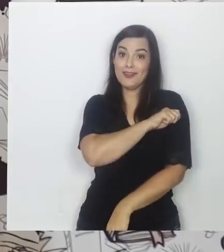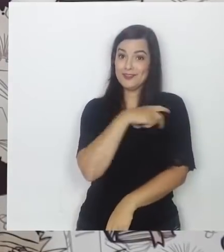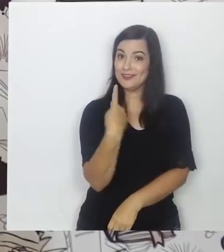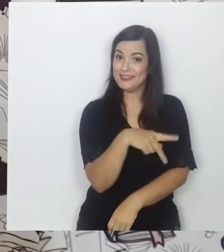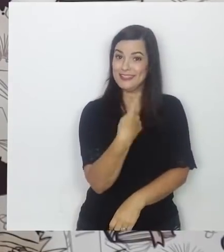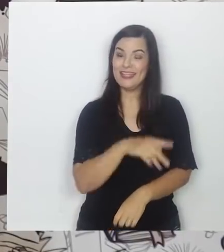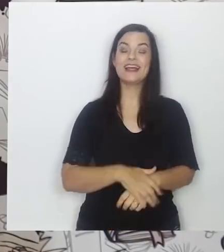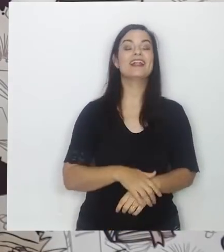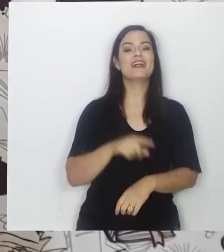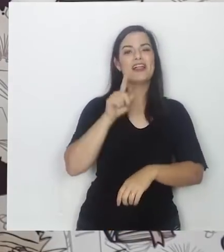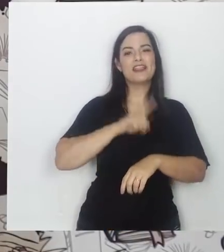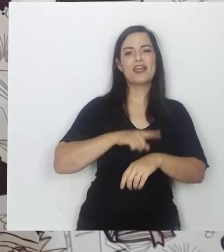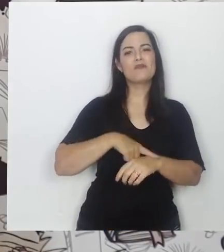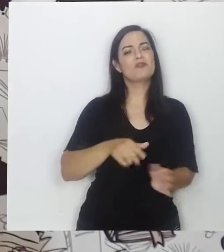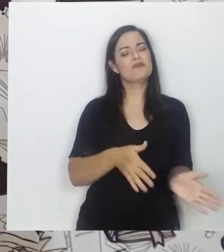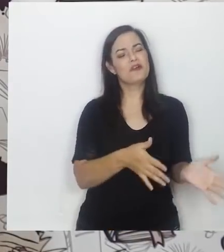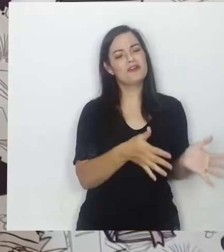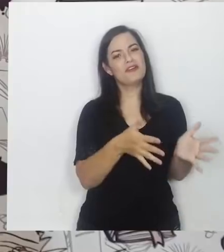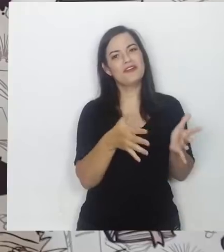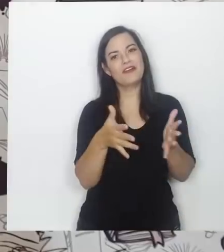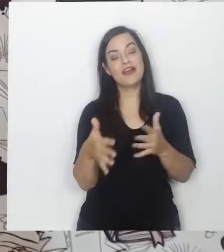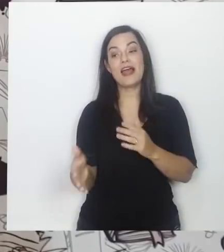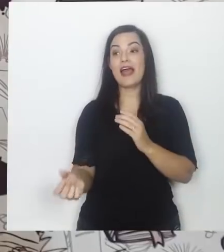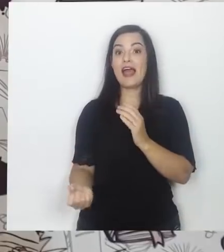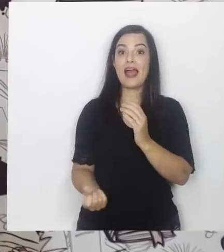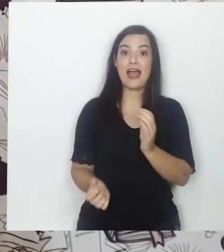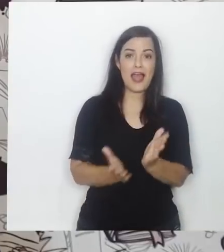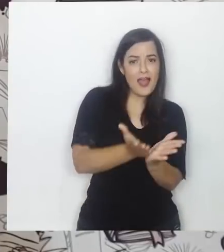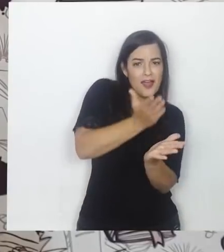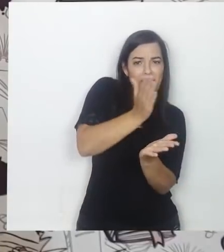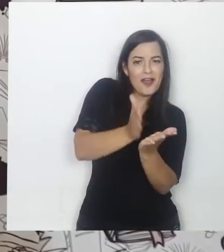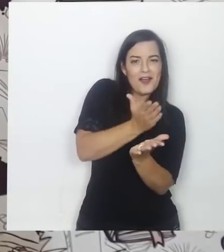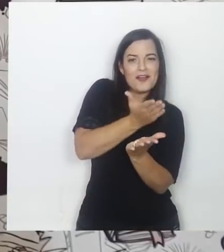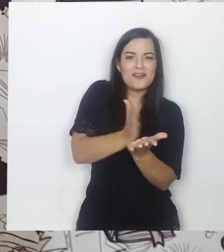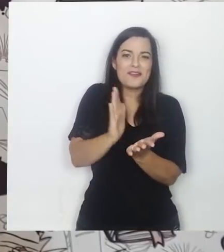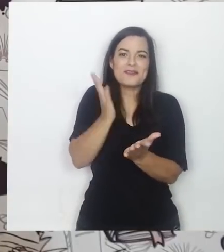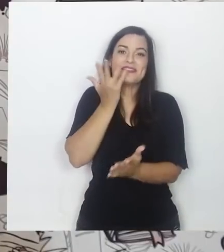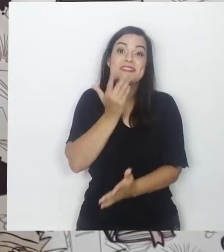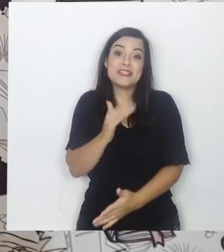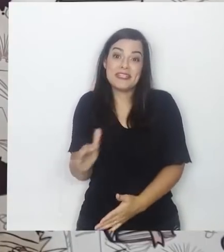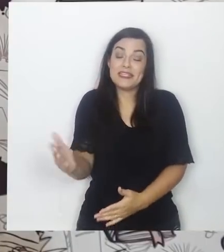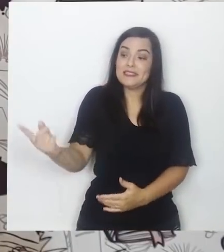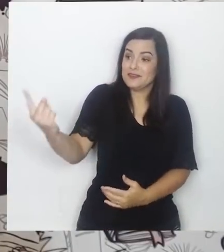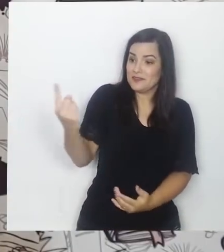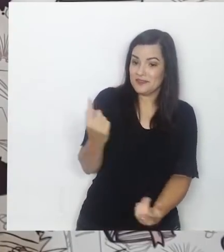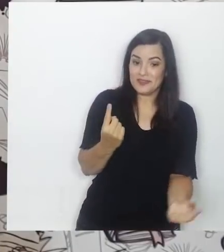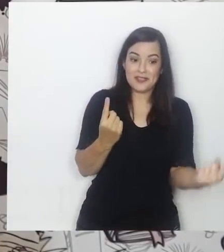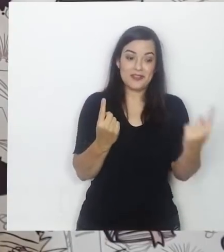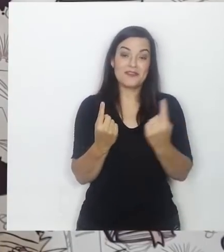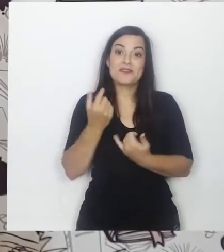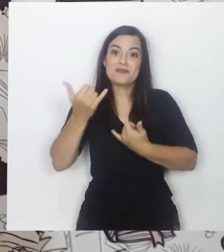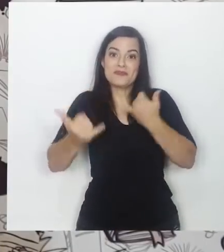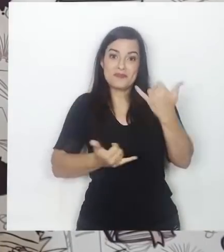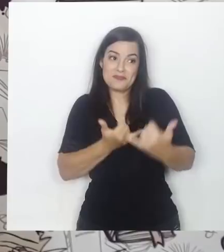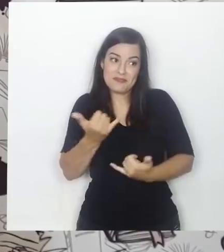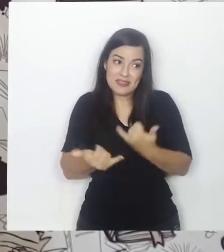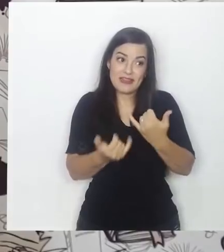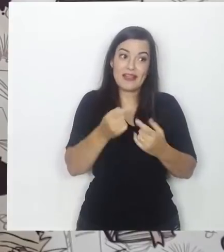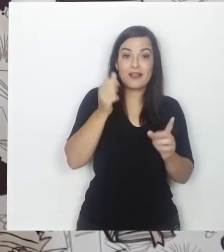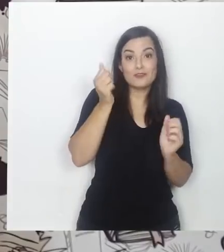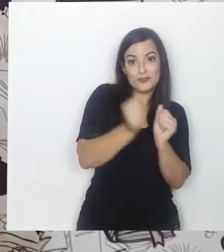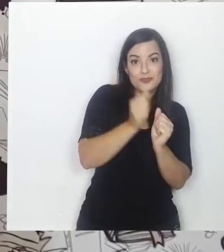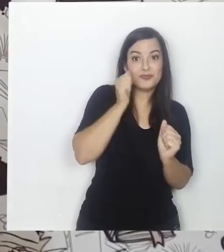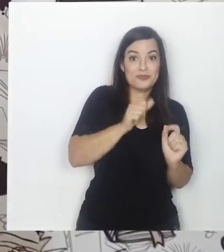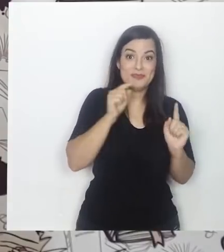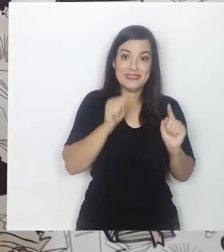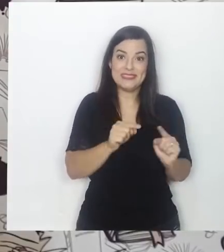tempo foi passando. Algumas crianças vinham brincar com essa menina e nessas